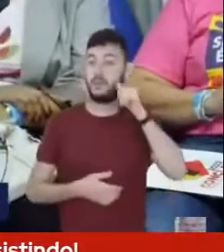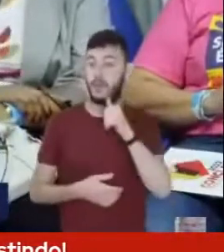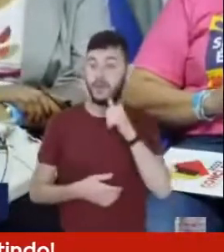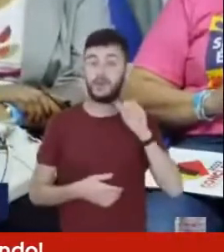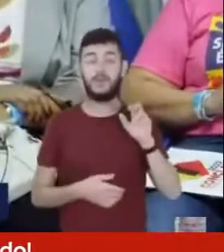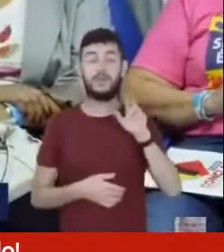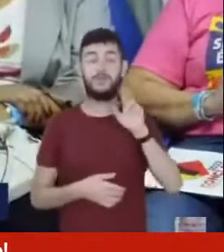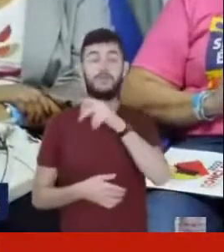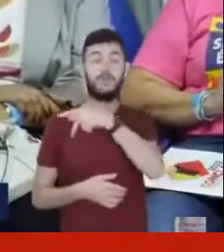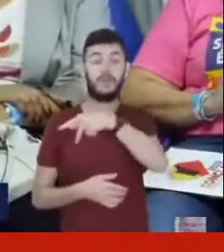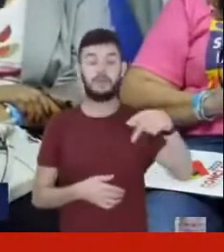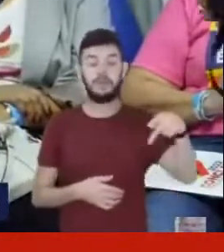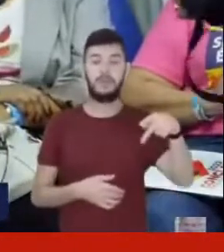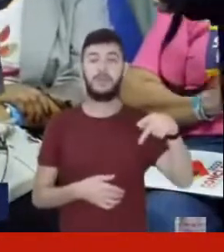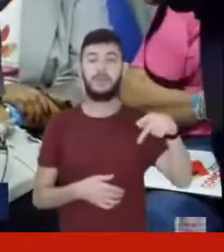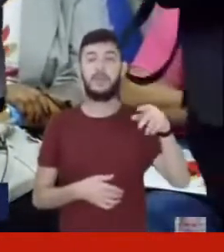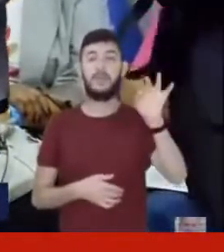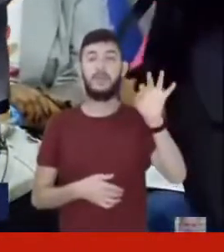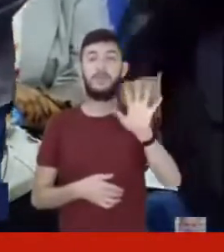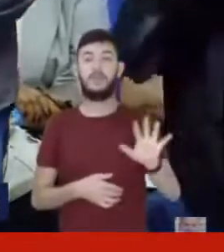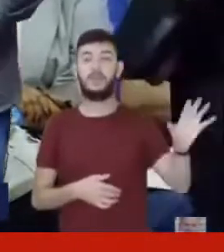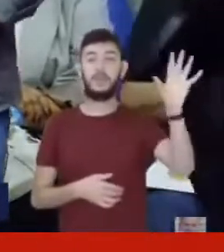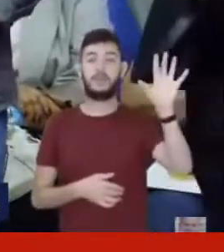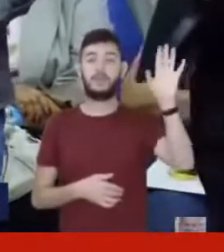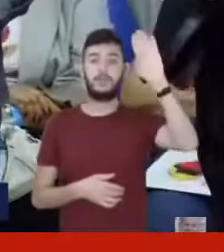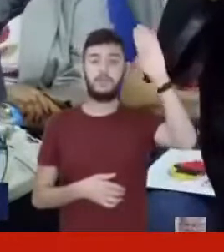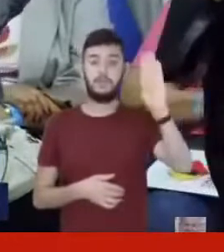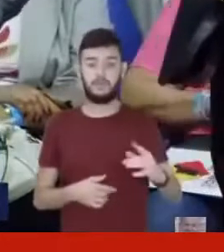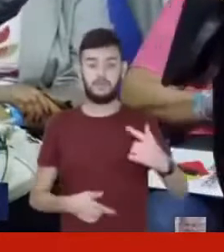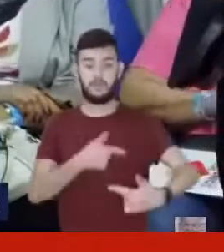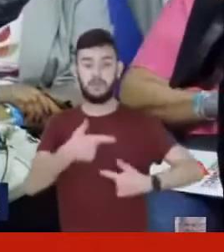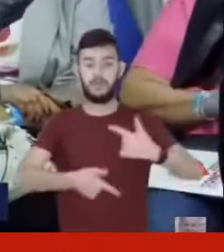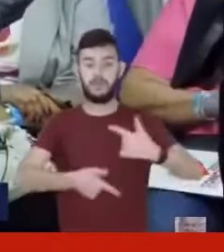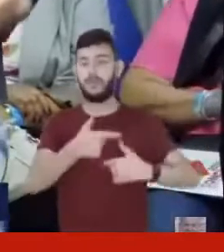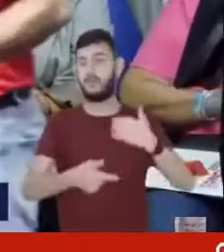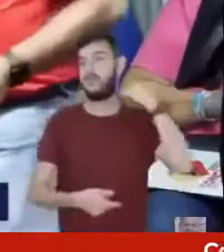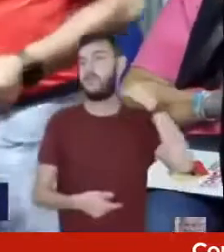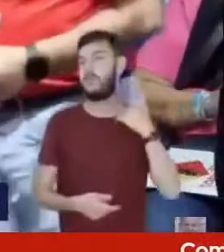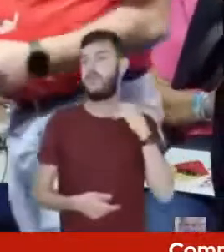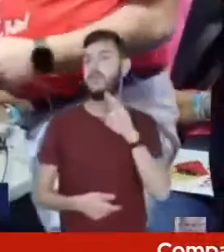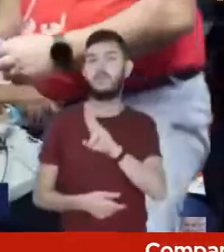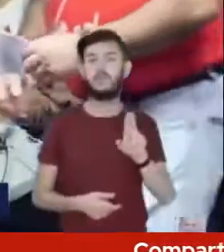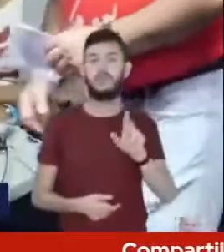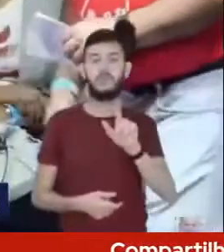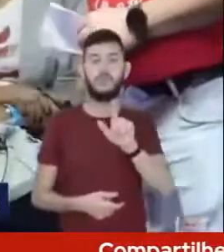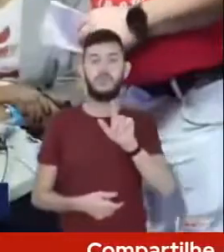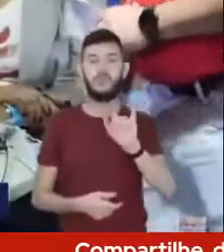Confederação Nacional dos Trabalhadores Bancários, companheira Juvândia Moreira.